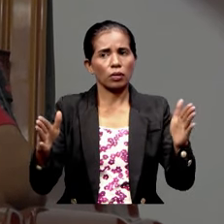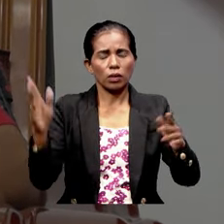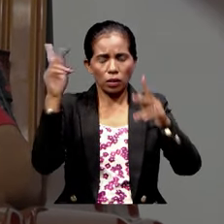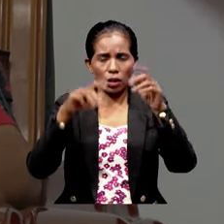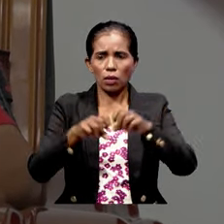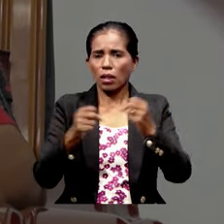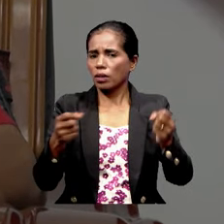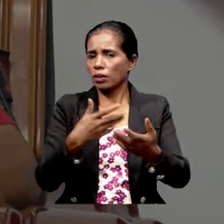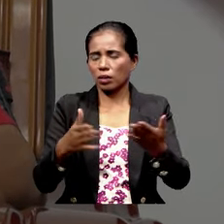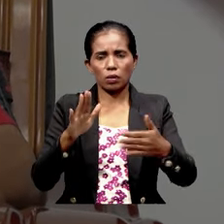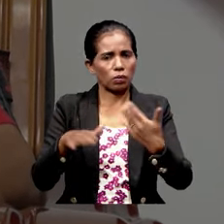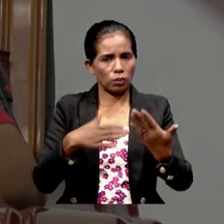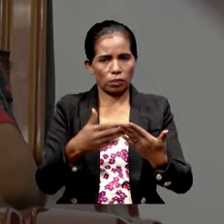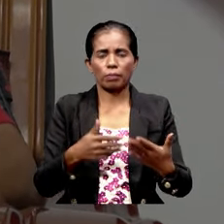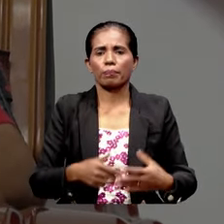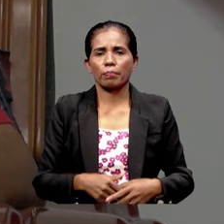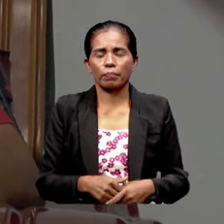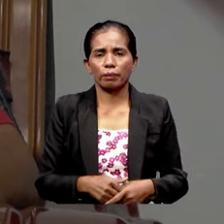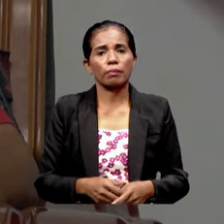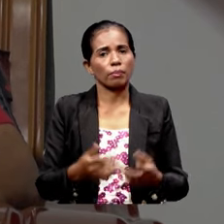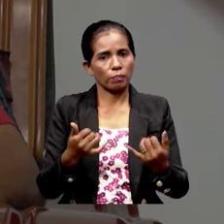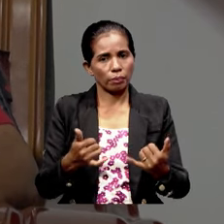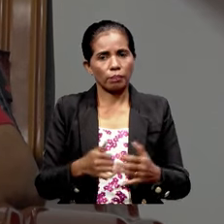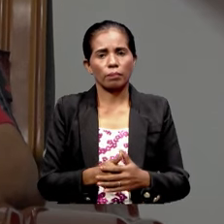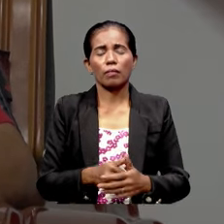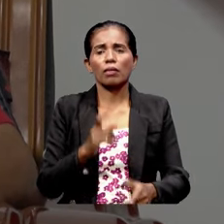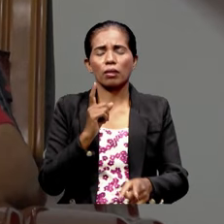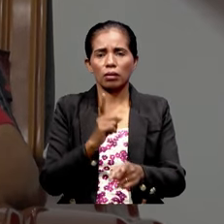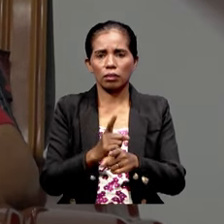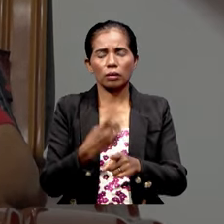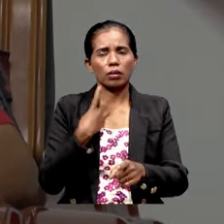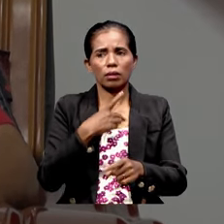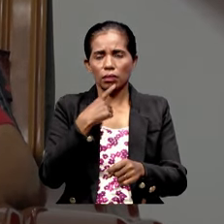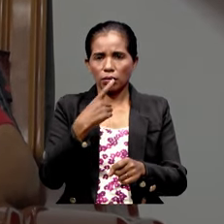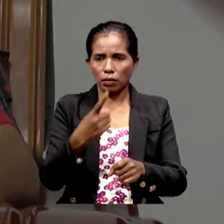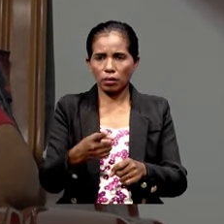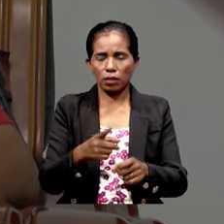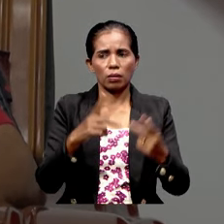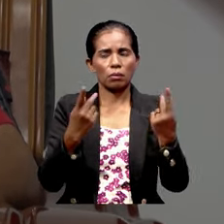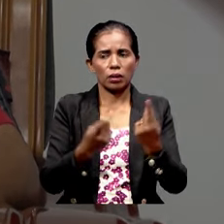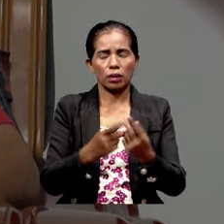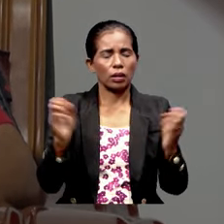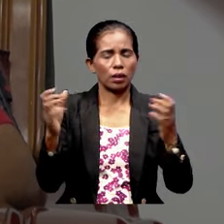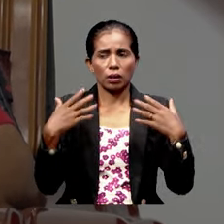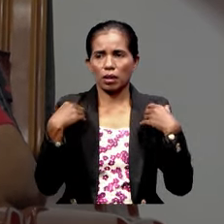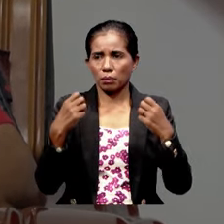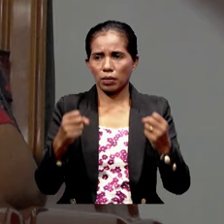santos estragos agora nós se ministro até ter a companhia se lá que vi de